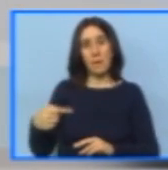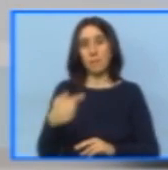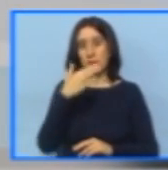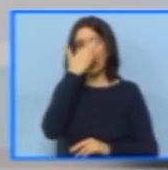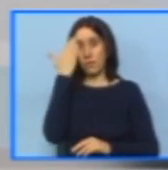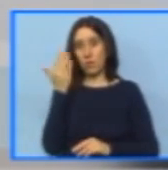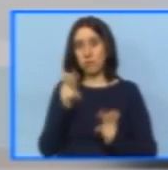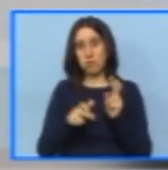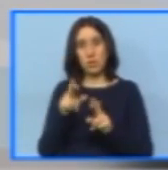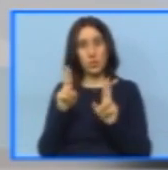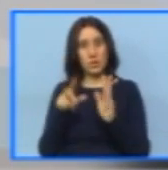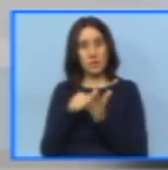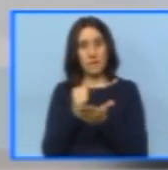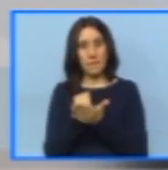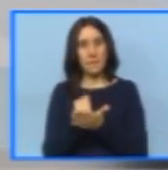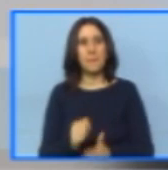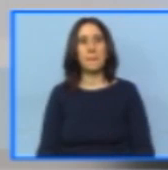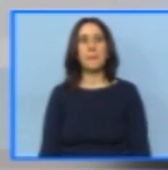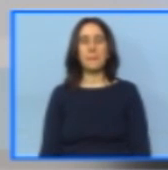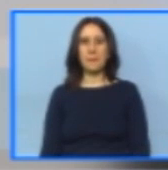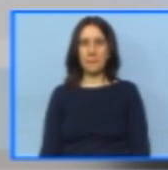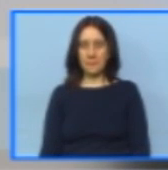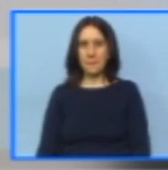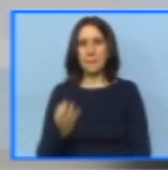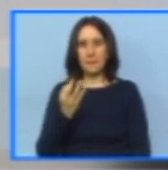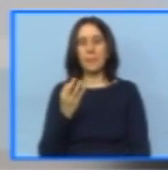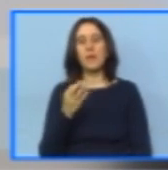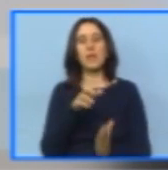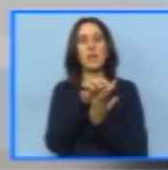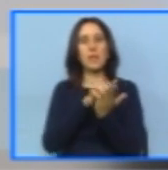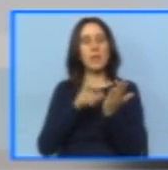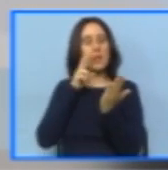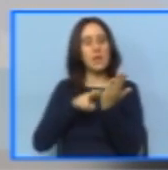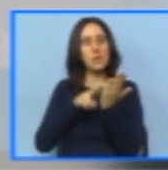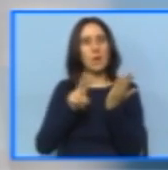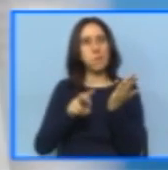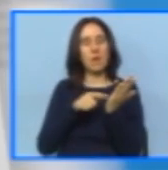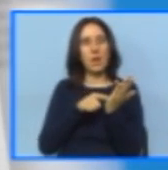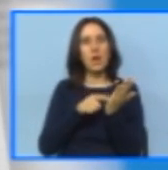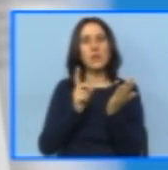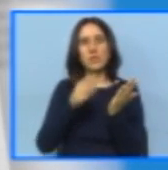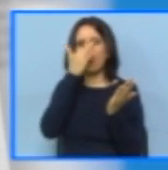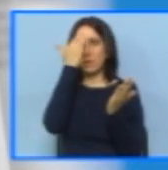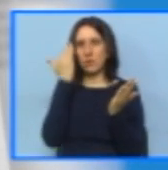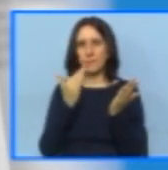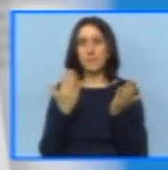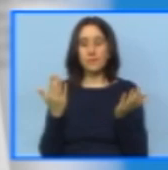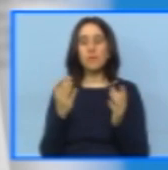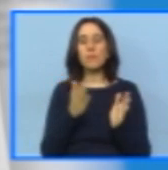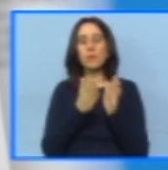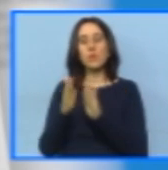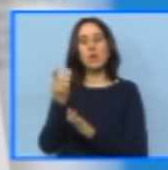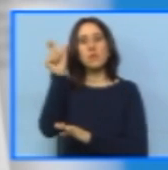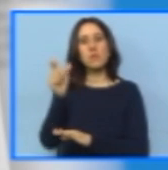é uma tónica que também está presente nesta segunda leitura, que é as dificuldades. Por um lado, Pedro diz, nós